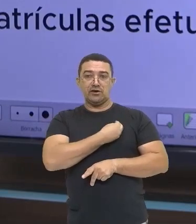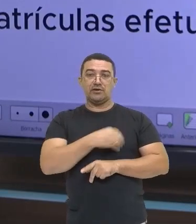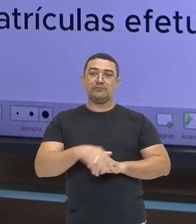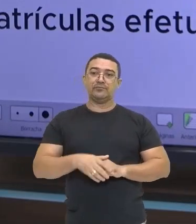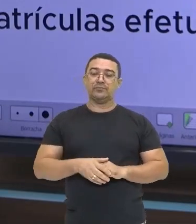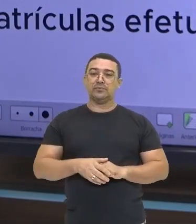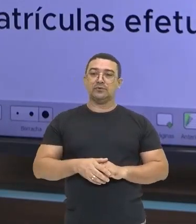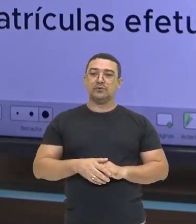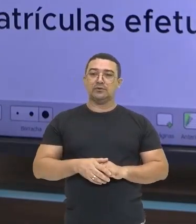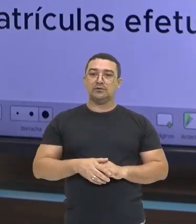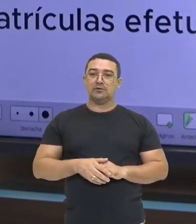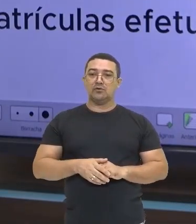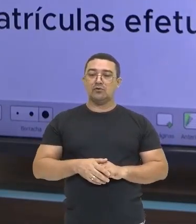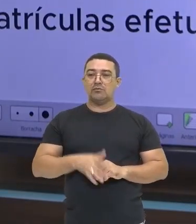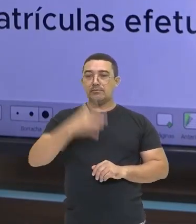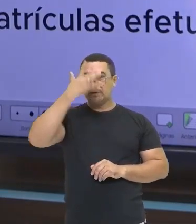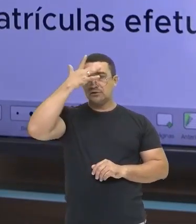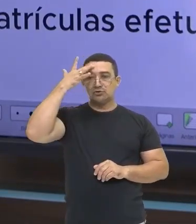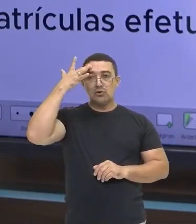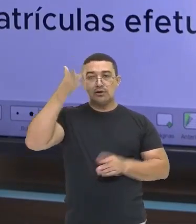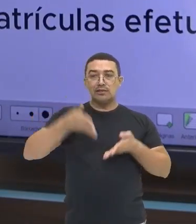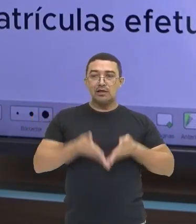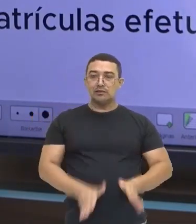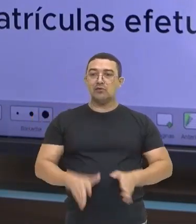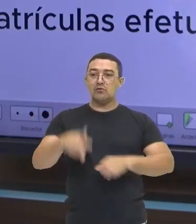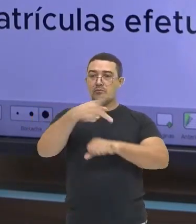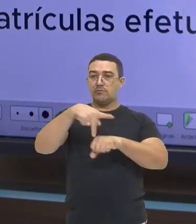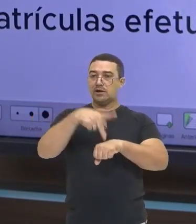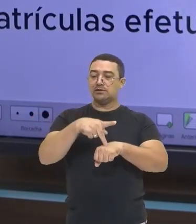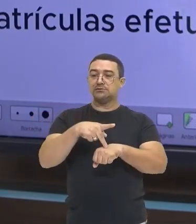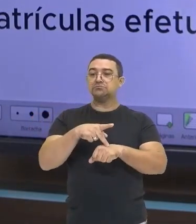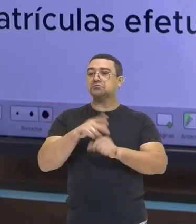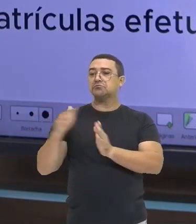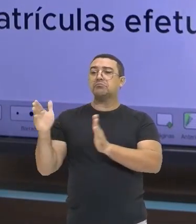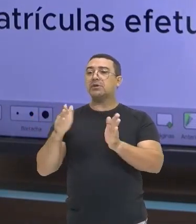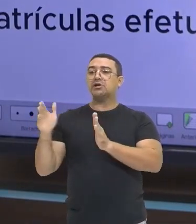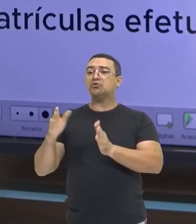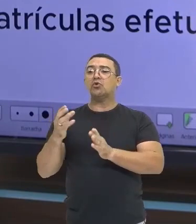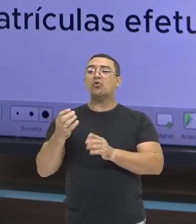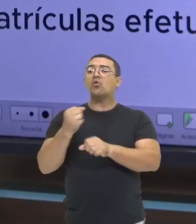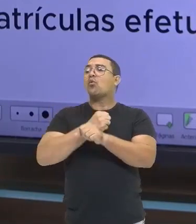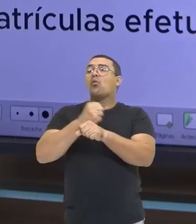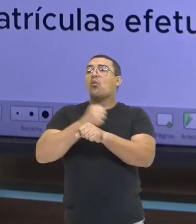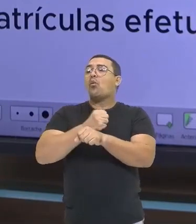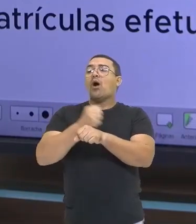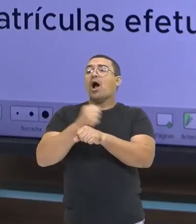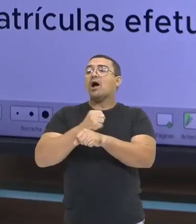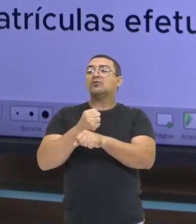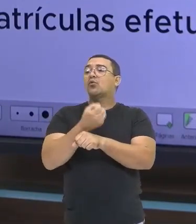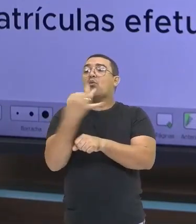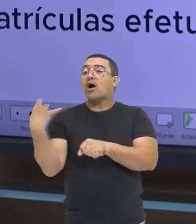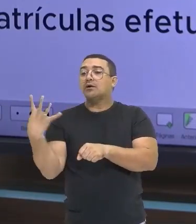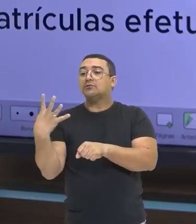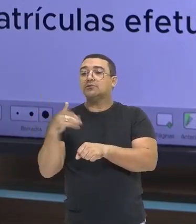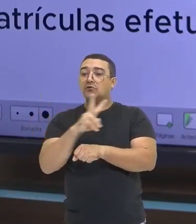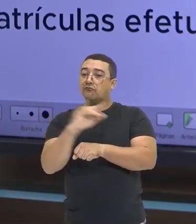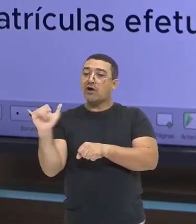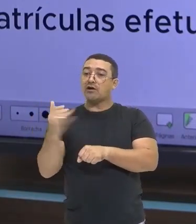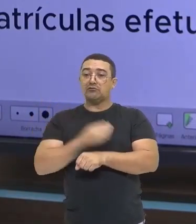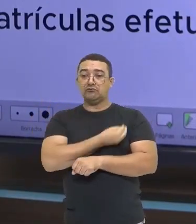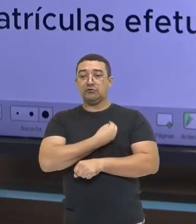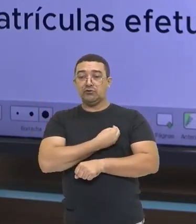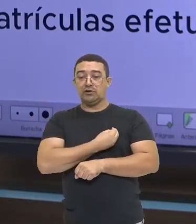Uma pessoa, que nasce em um determinado país, por exemplo, vai viver, tá certo? Então, temos países africanos